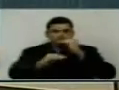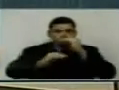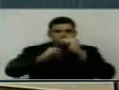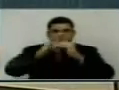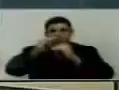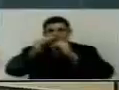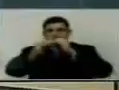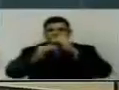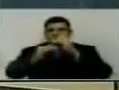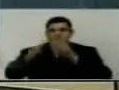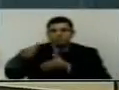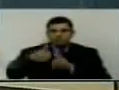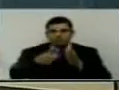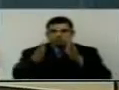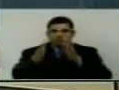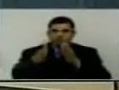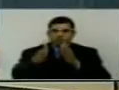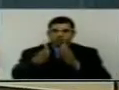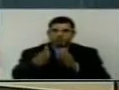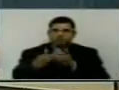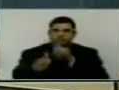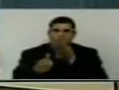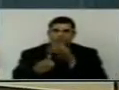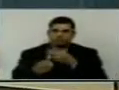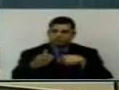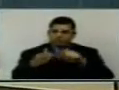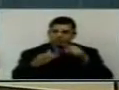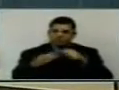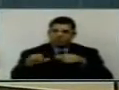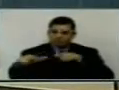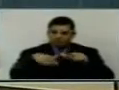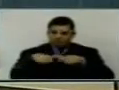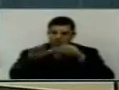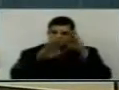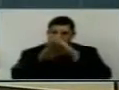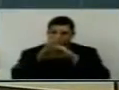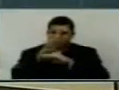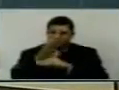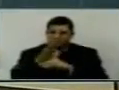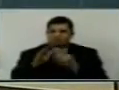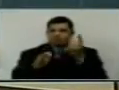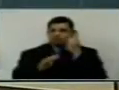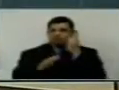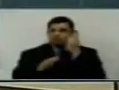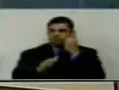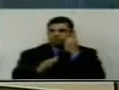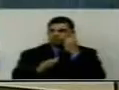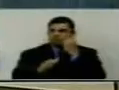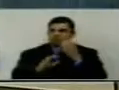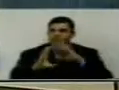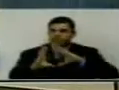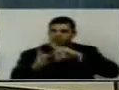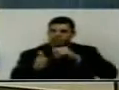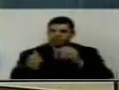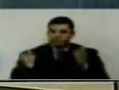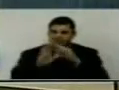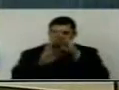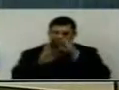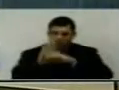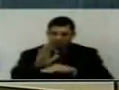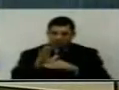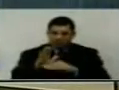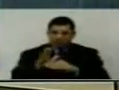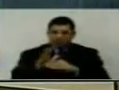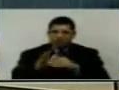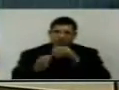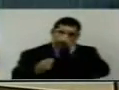a caminhada que vai levar a um dia um mundo de menos injustiça, de menos